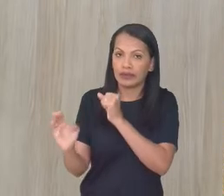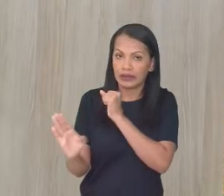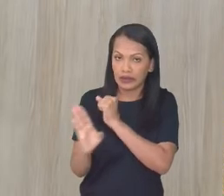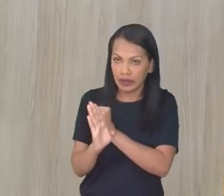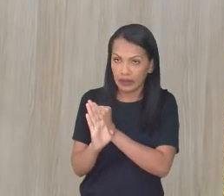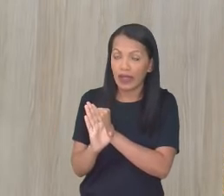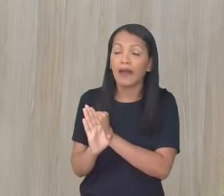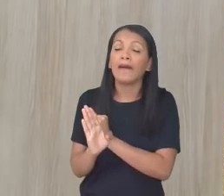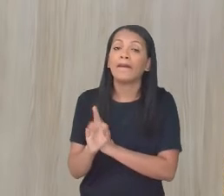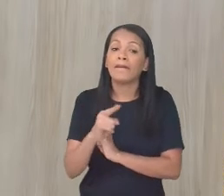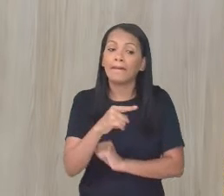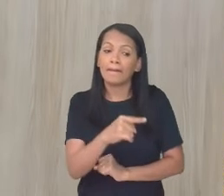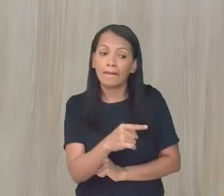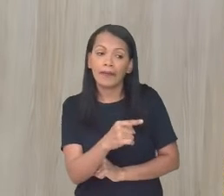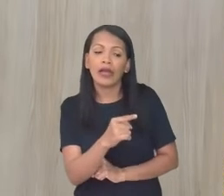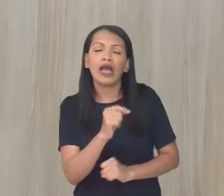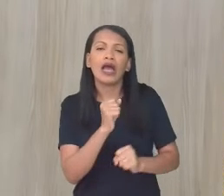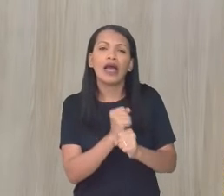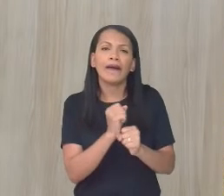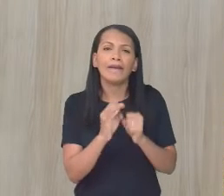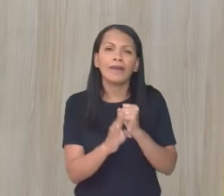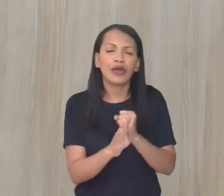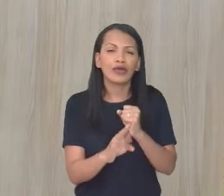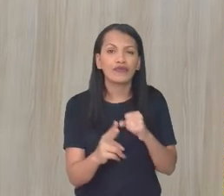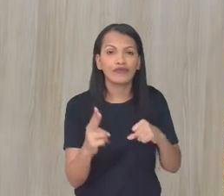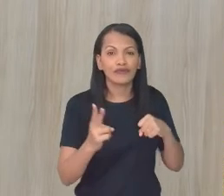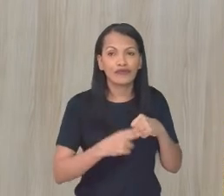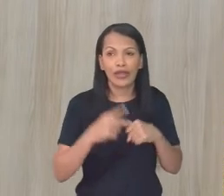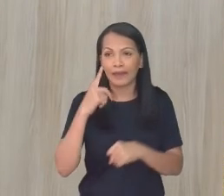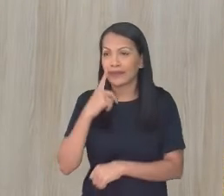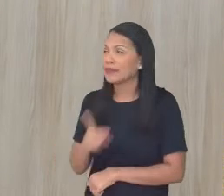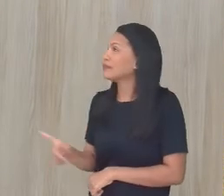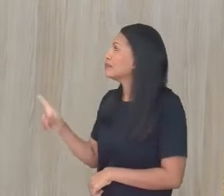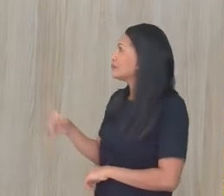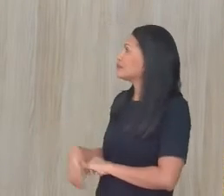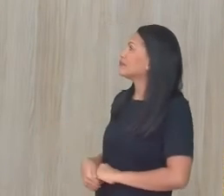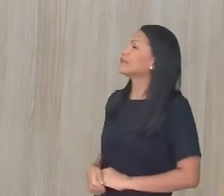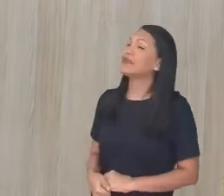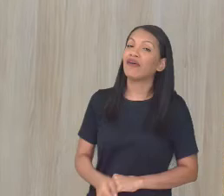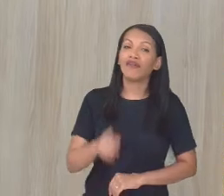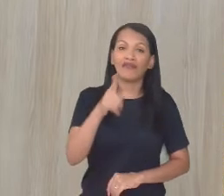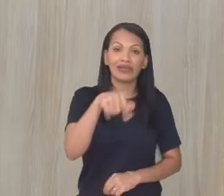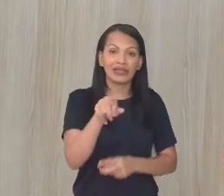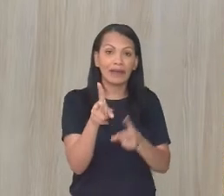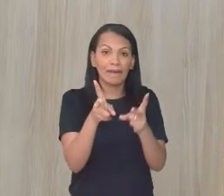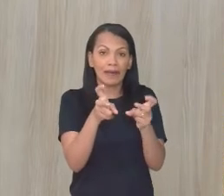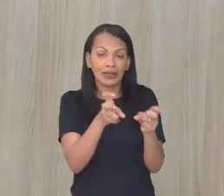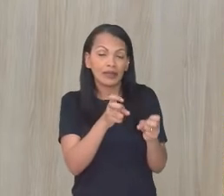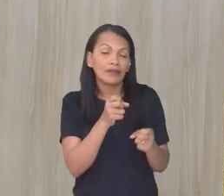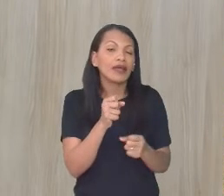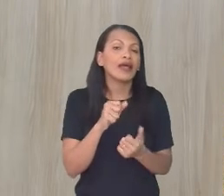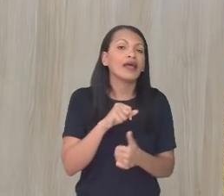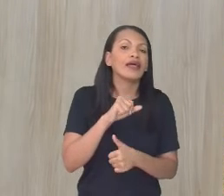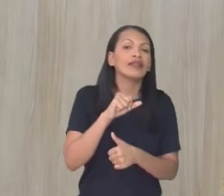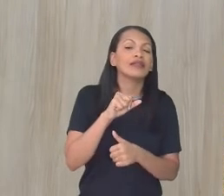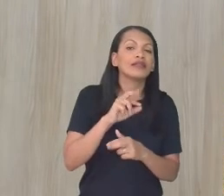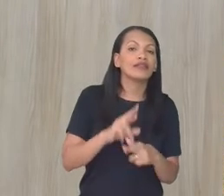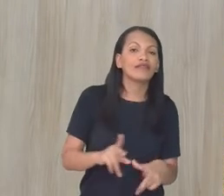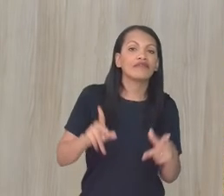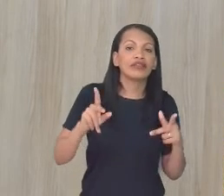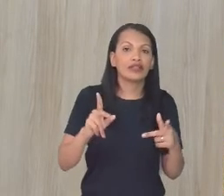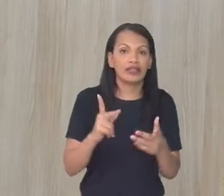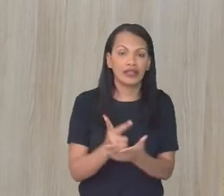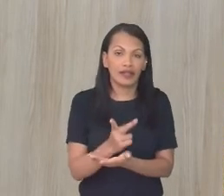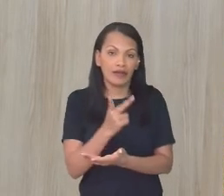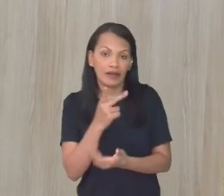as mesmas letras, é verbo. Então, pessoal, vocês percebem essa diferença que ocorre e que nós